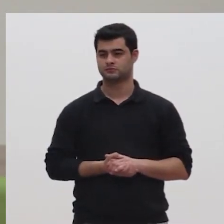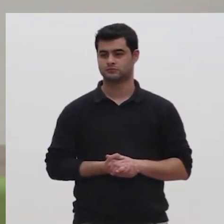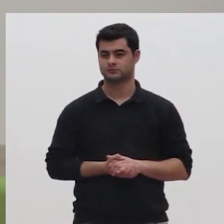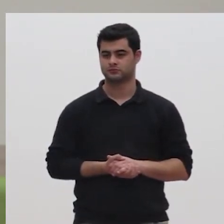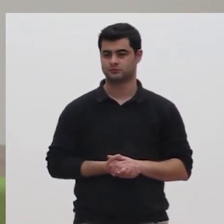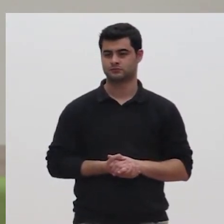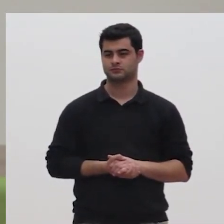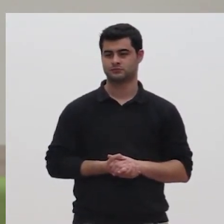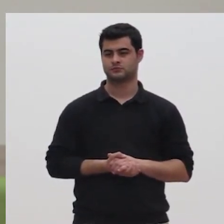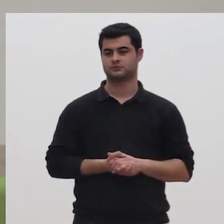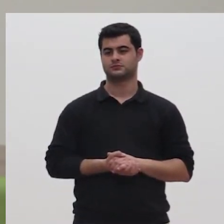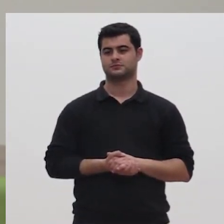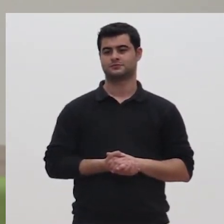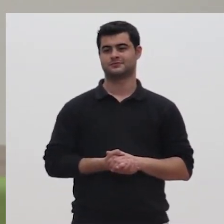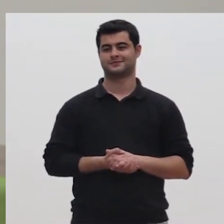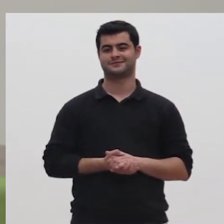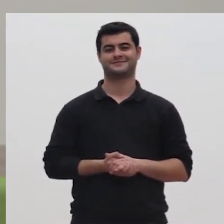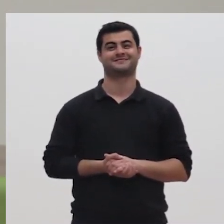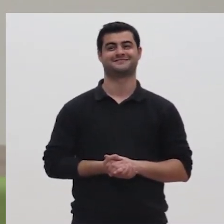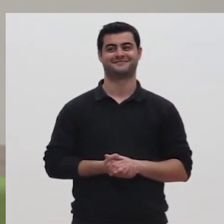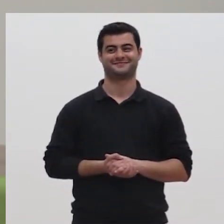vamos fazer diferente aqui, vamos...